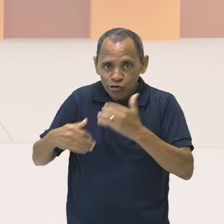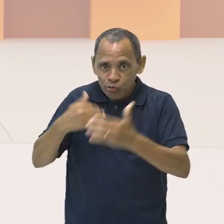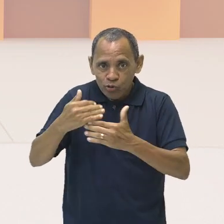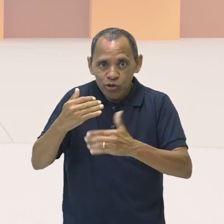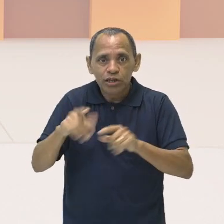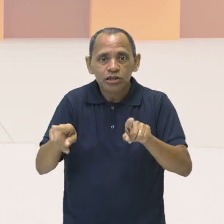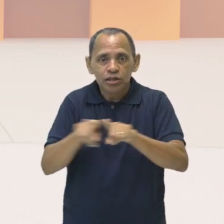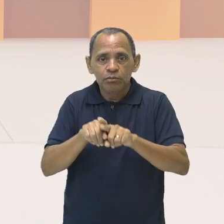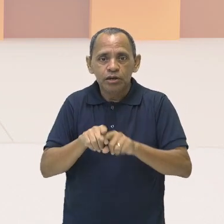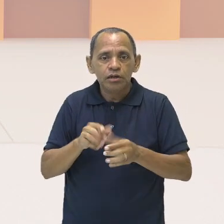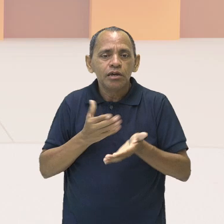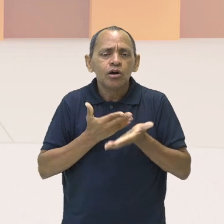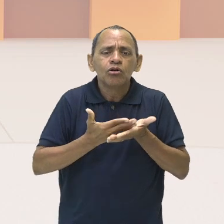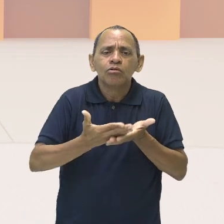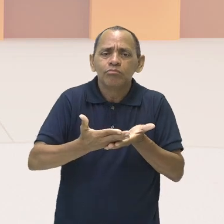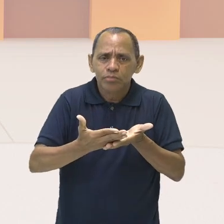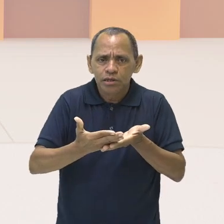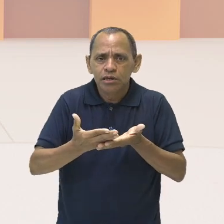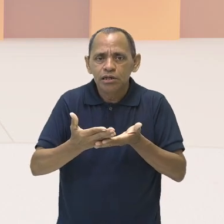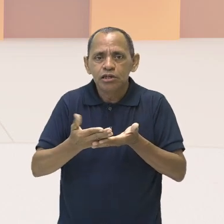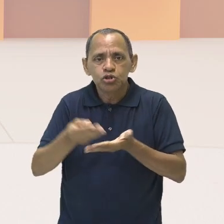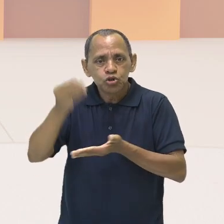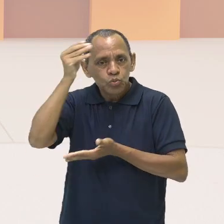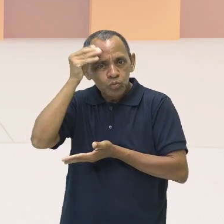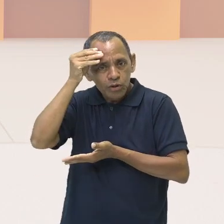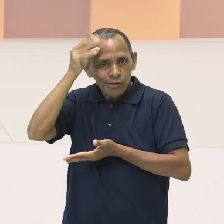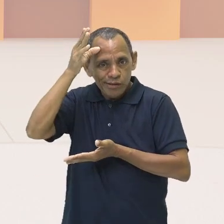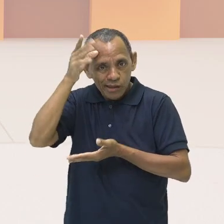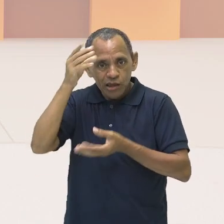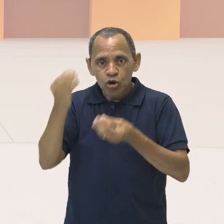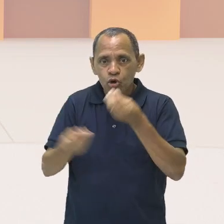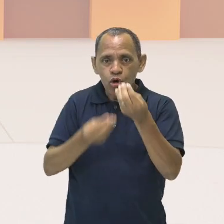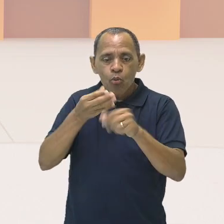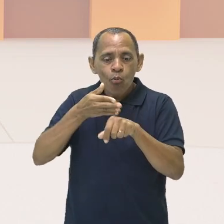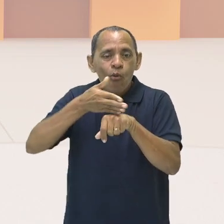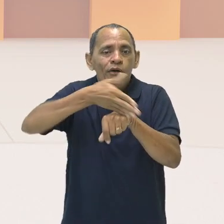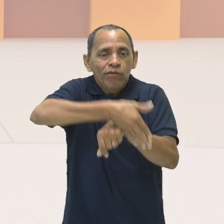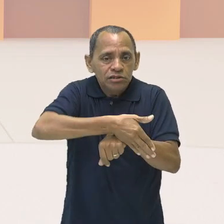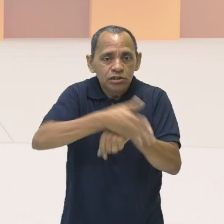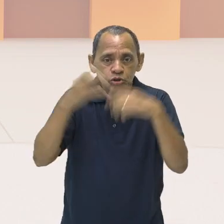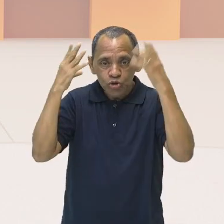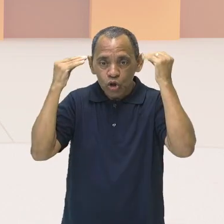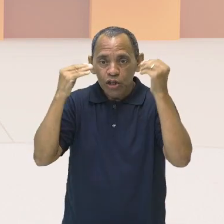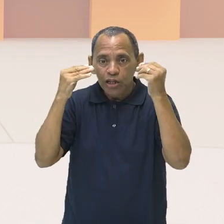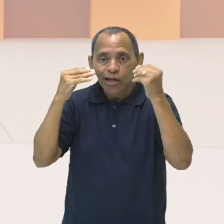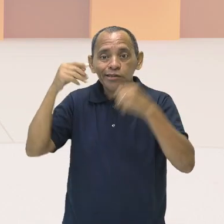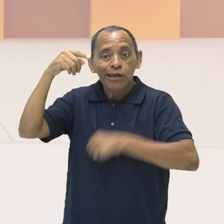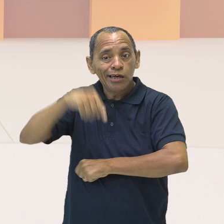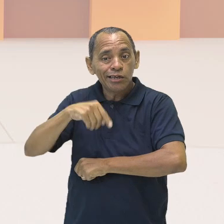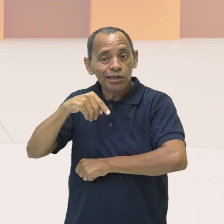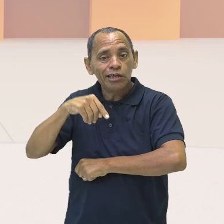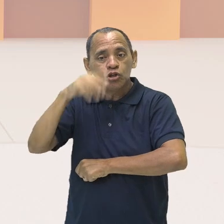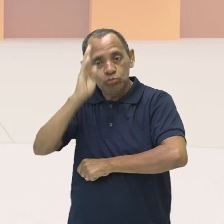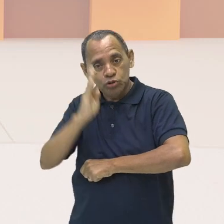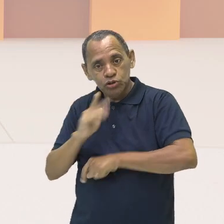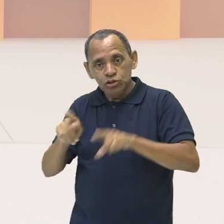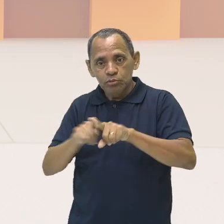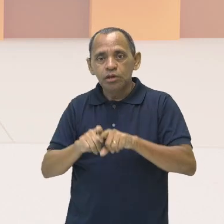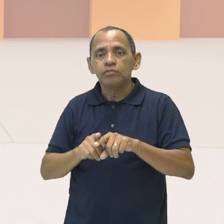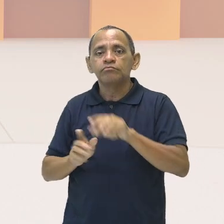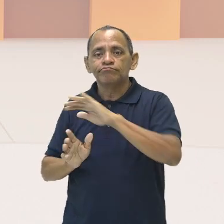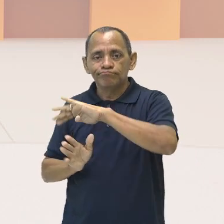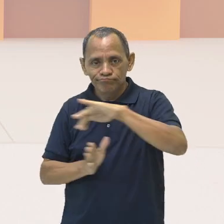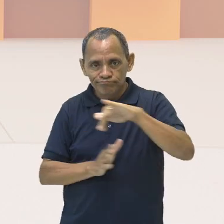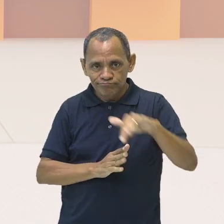pontapé inicial para a gente compreender as invasões holandesas no Brasil. Isso mesmo, percebam que eu falei